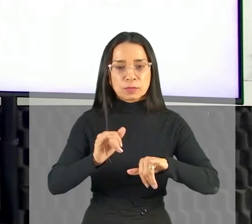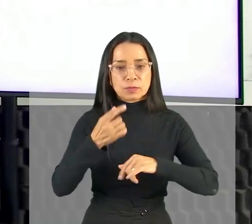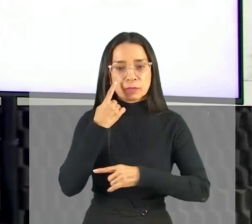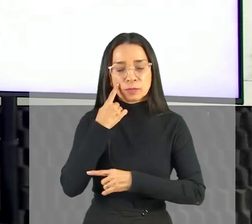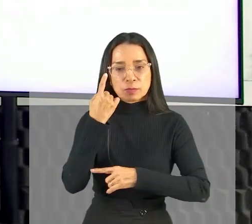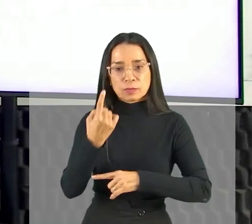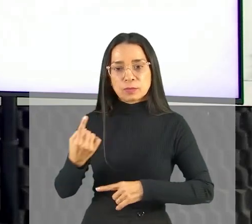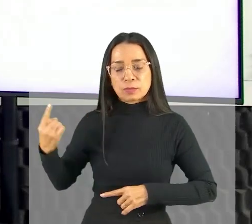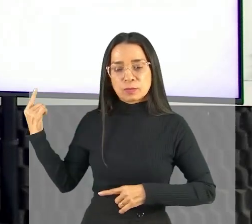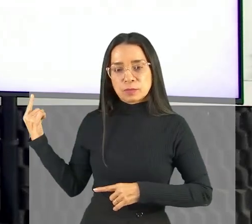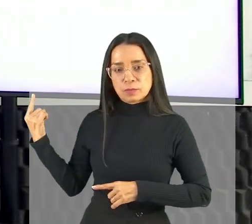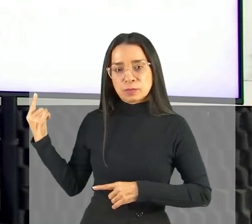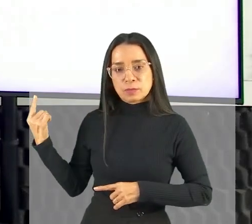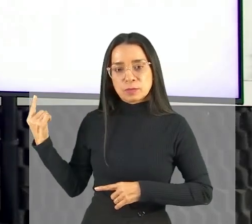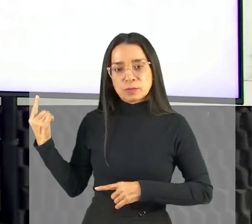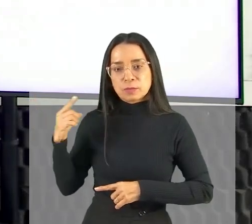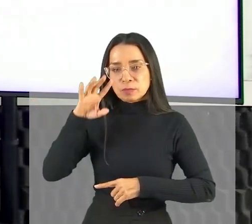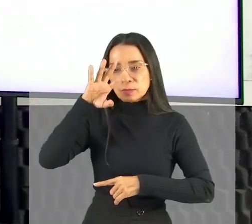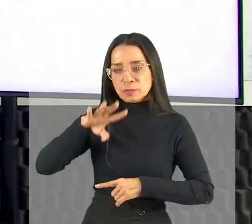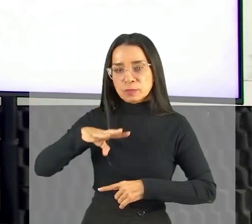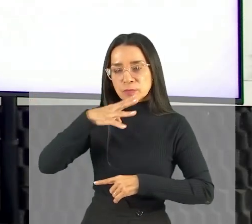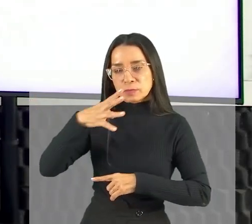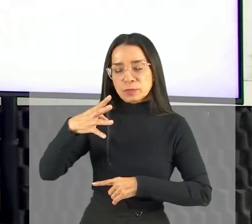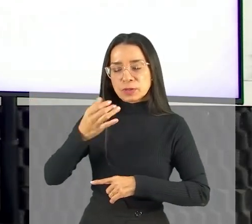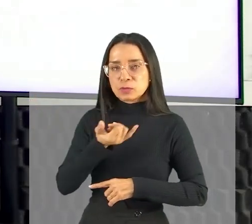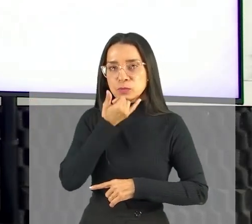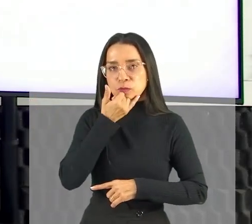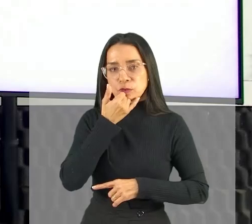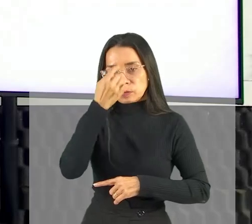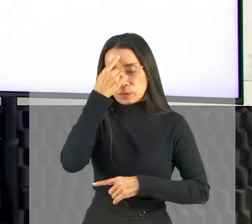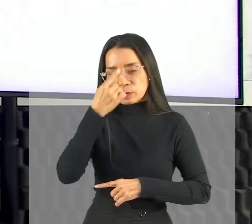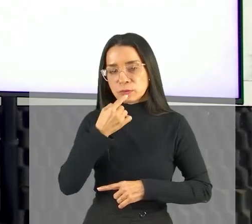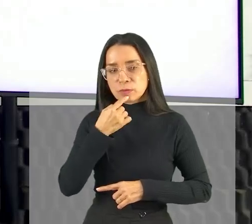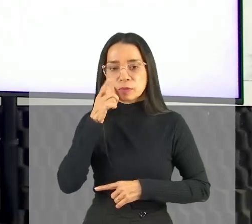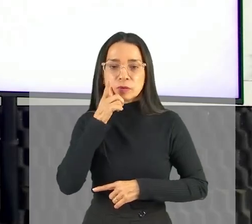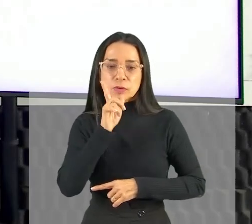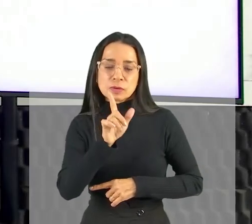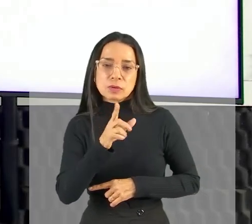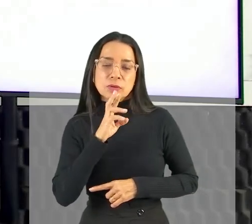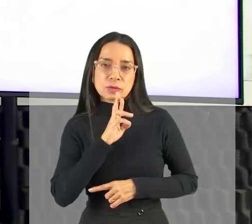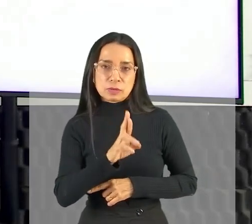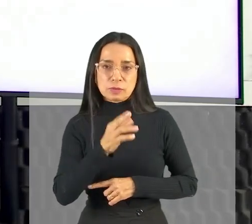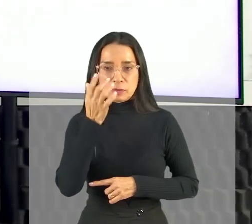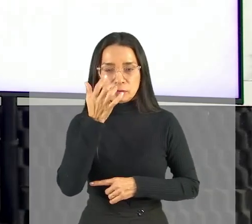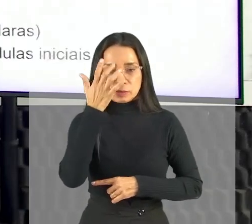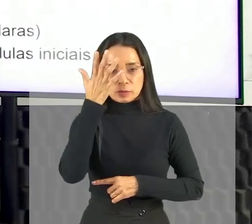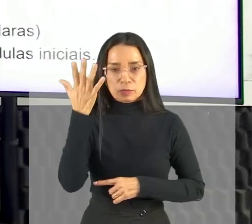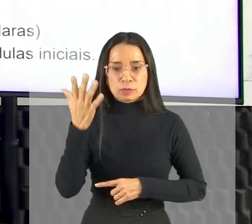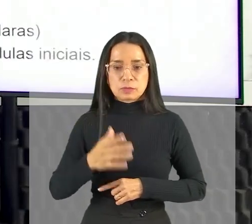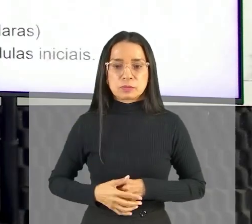pro heredograma que a gente consegue resolver com muita facilidade